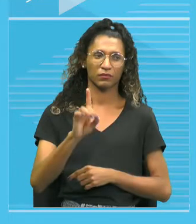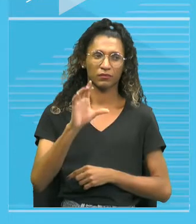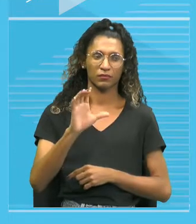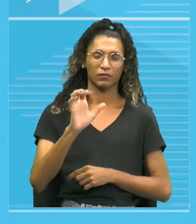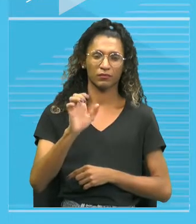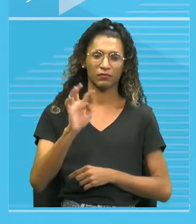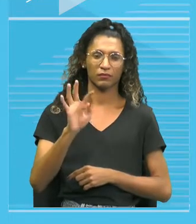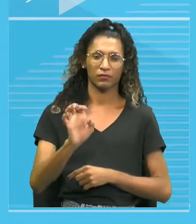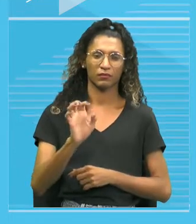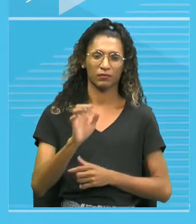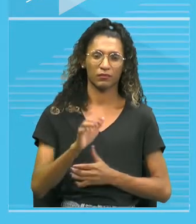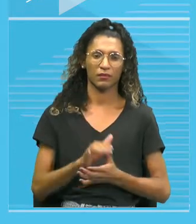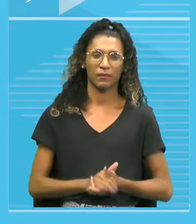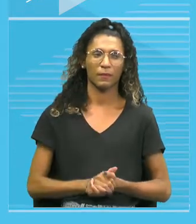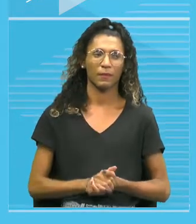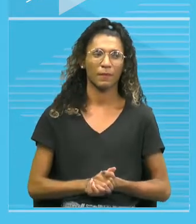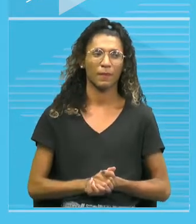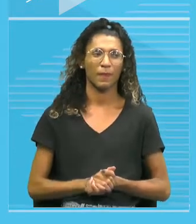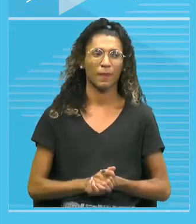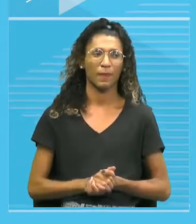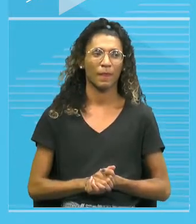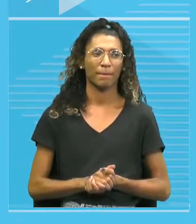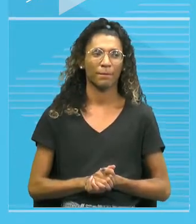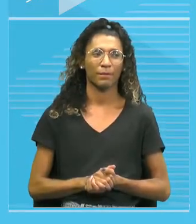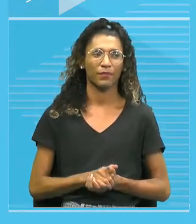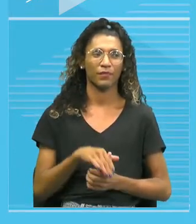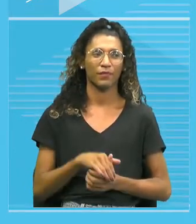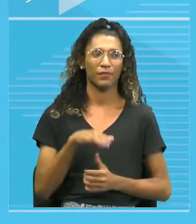ó. Escreve-se assim, ó. PET,